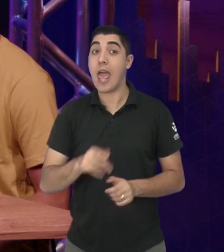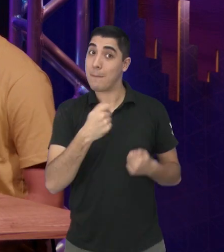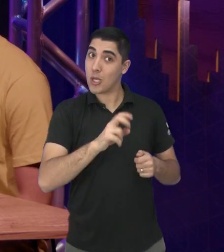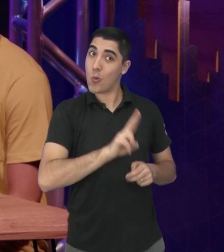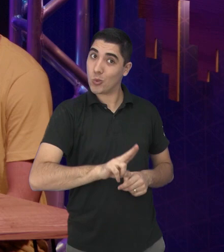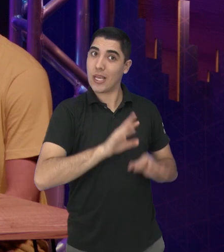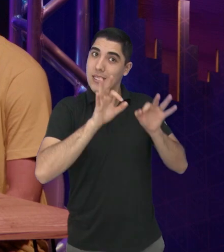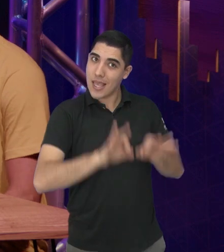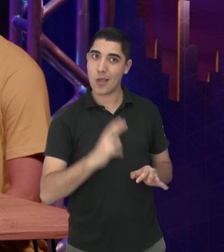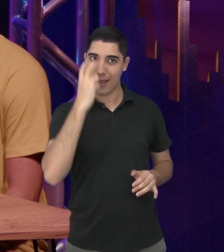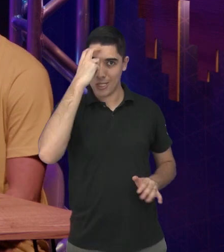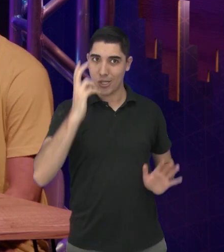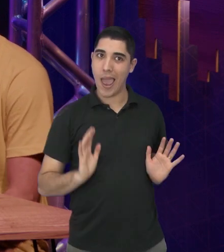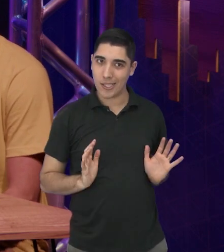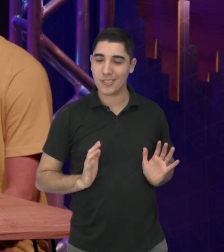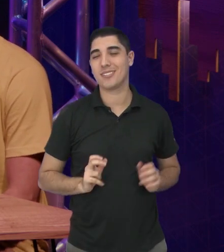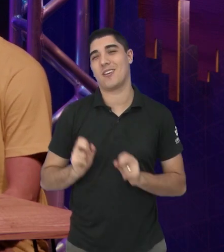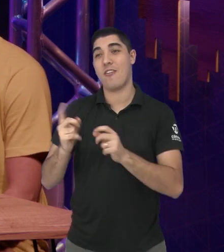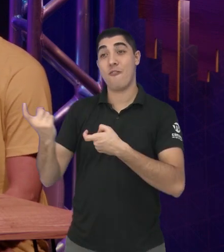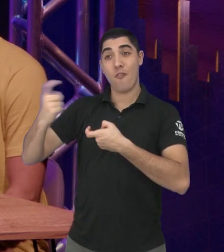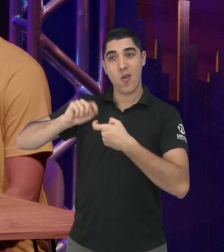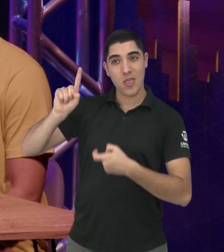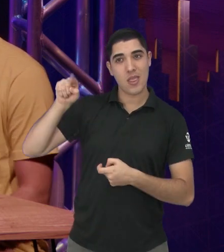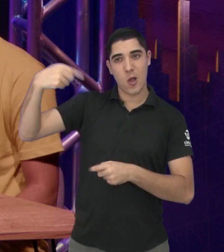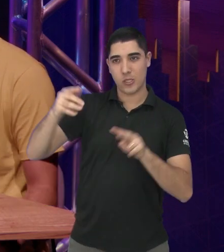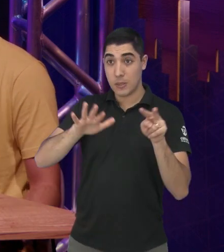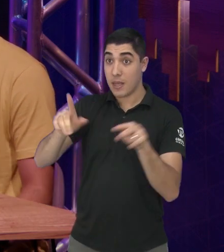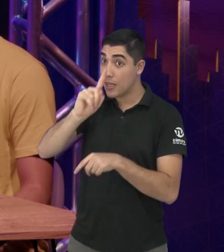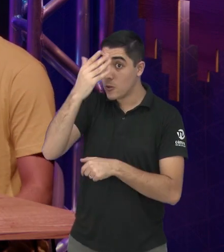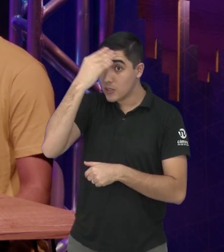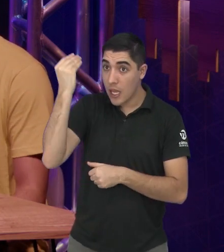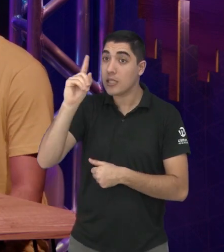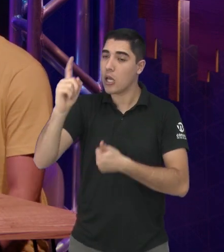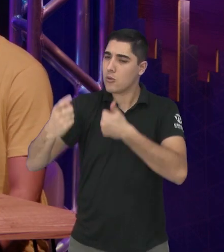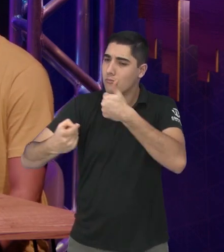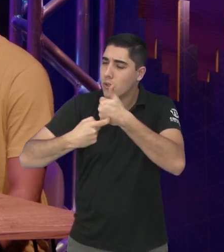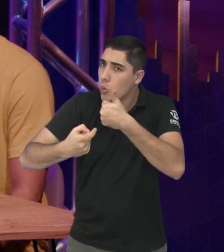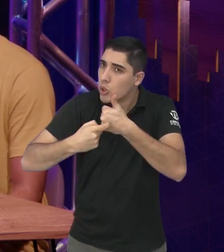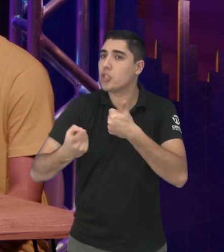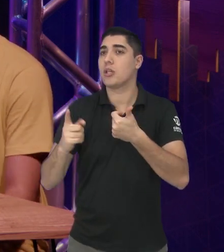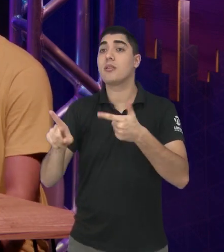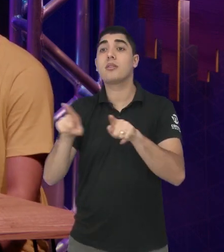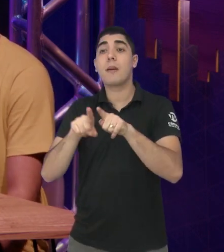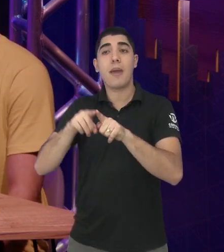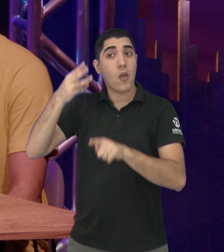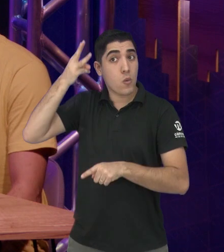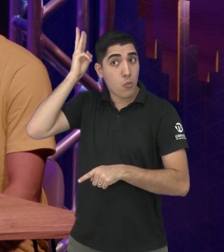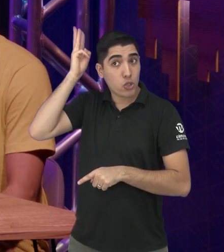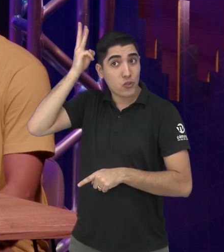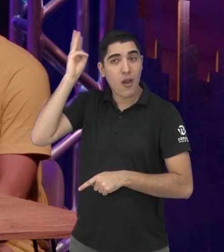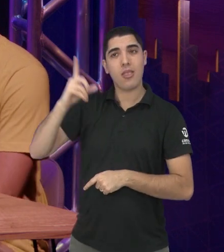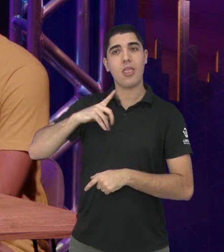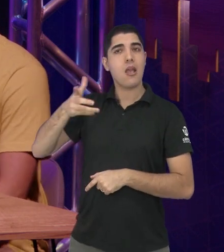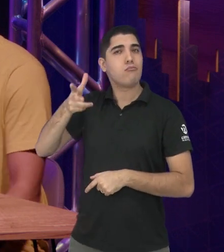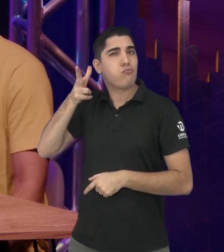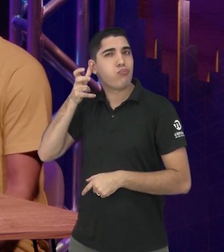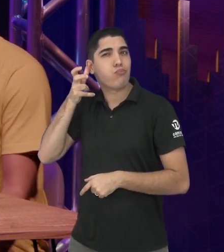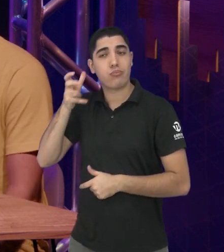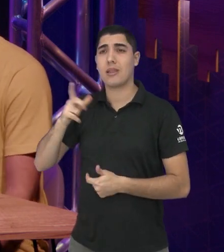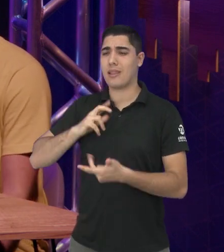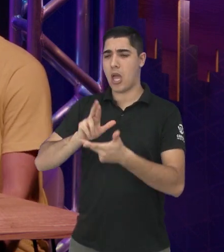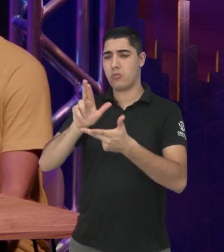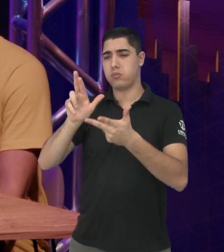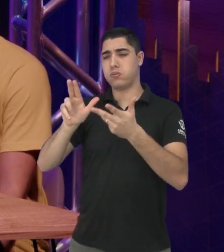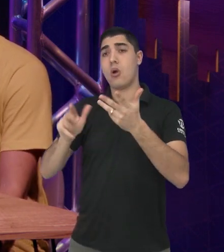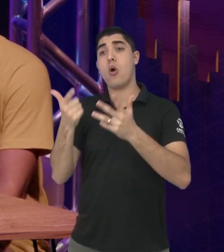forma sábia. É isso aí. E a gente volta na semana que vem. Não esqueçam de curtir a gente, escutar a gente também no Spotify. A gente tem vários